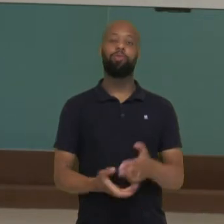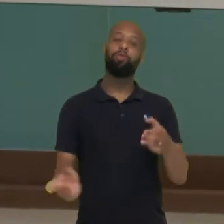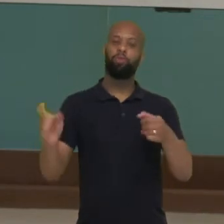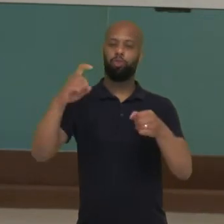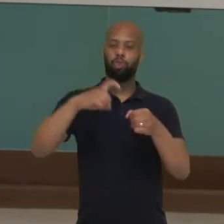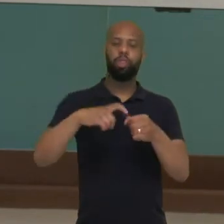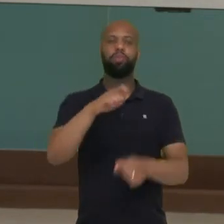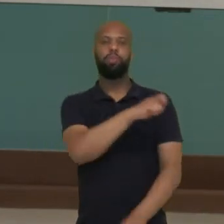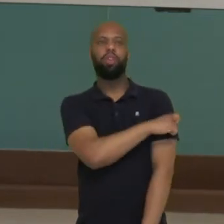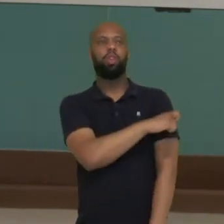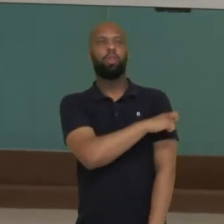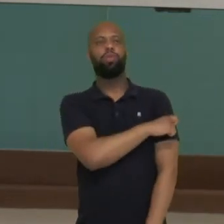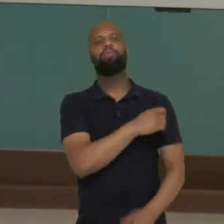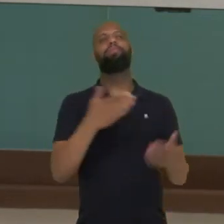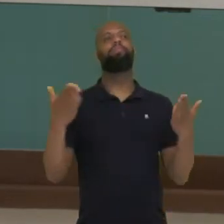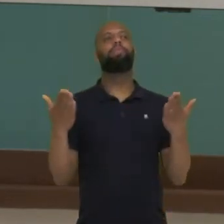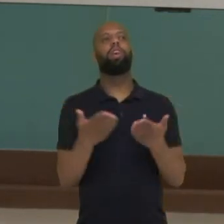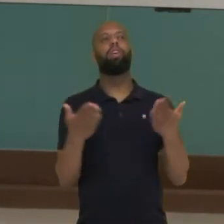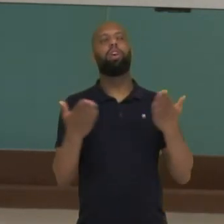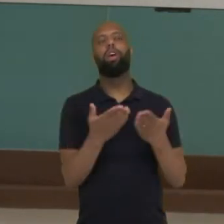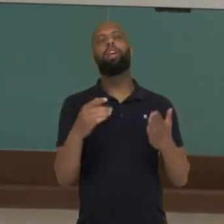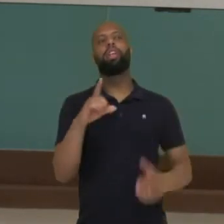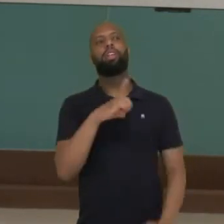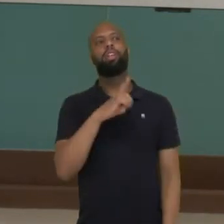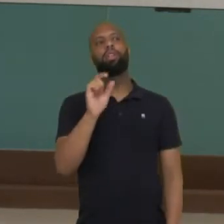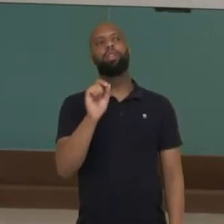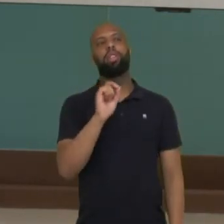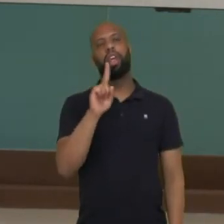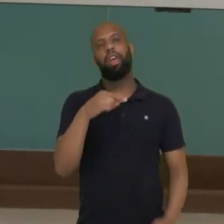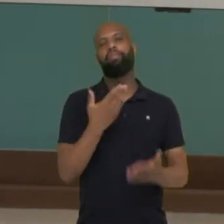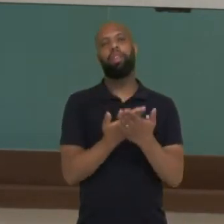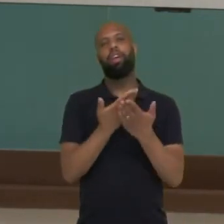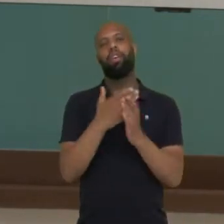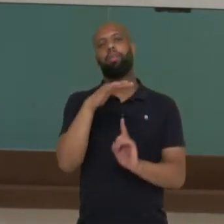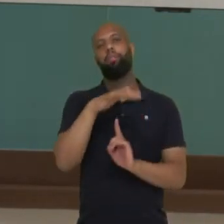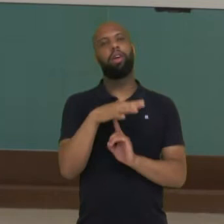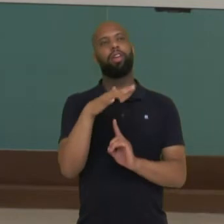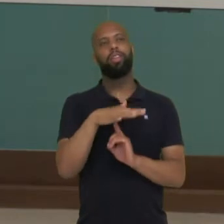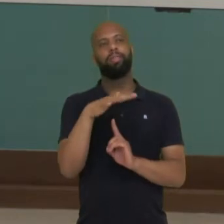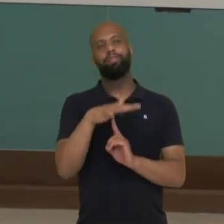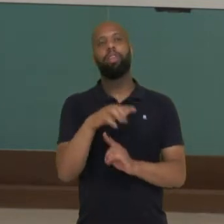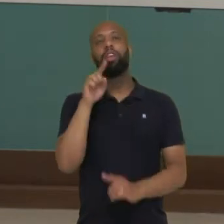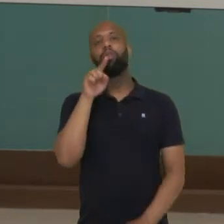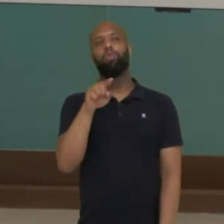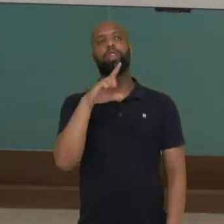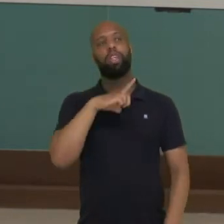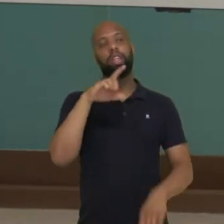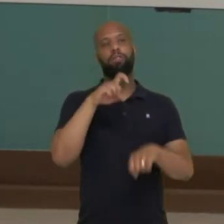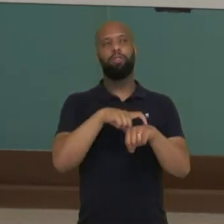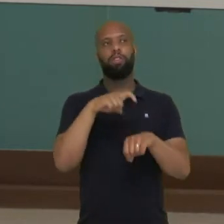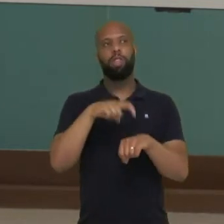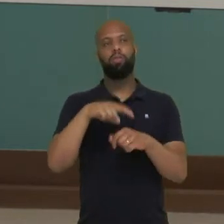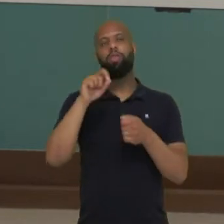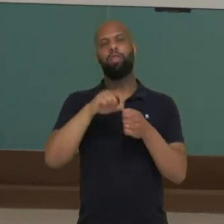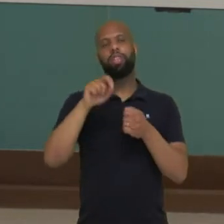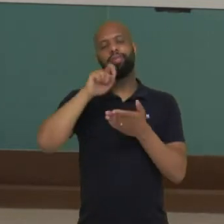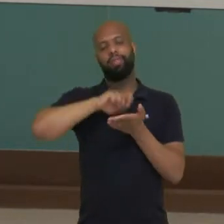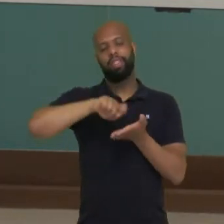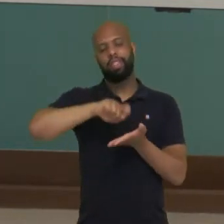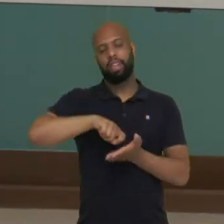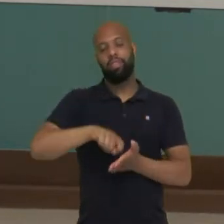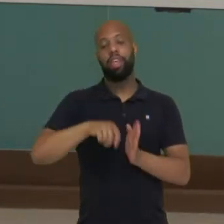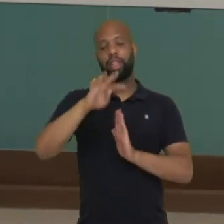Voltamos com a minha, com a sua, com a nossa aula Paraná. E vocês tiveram tempo para